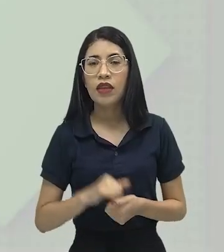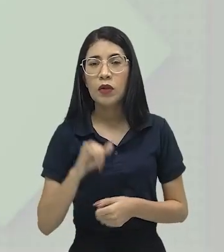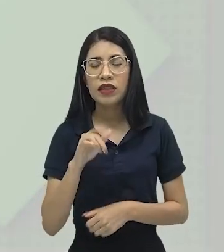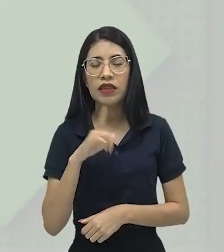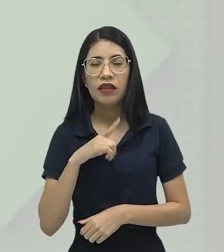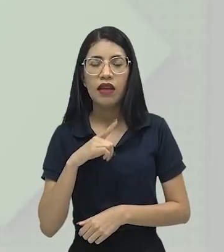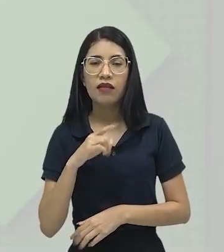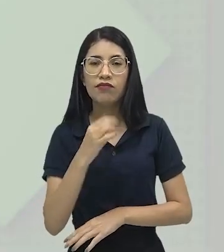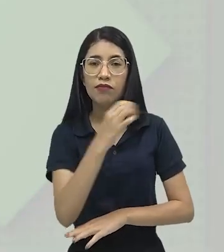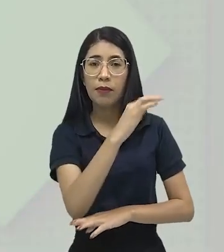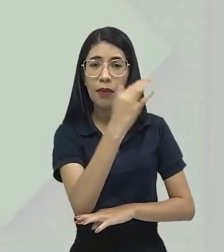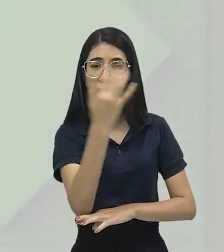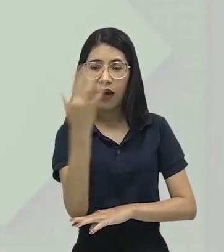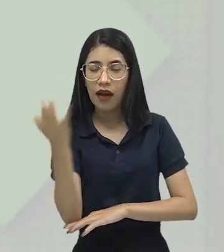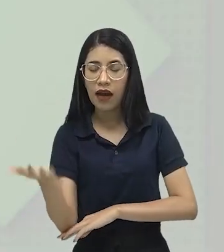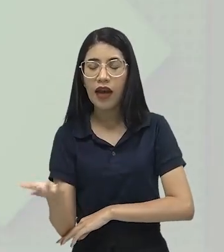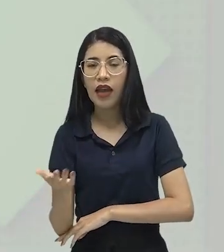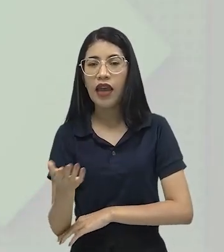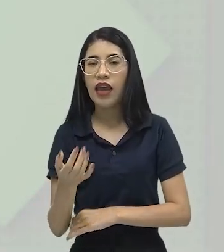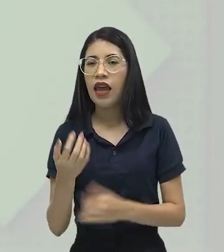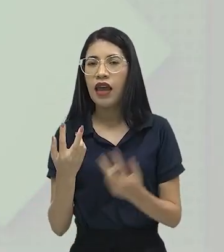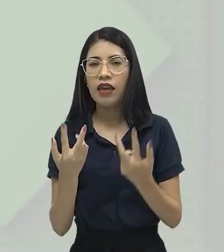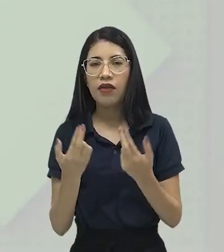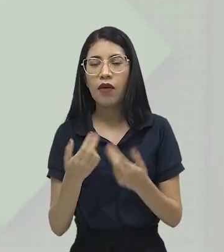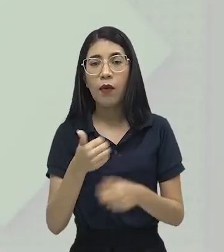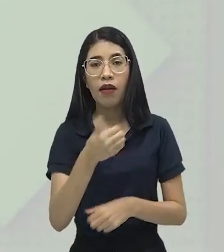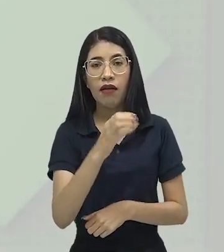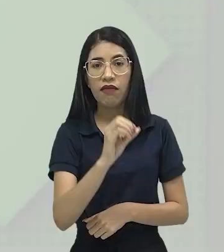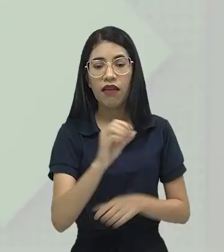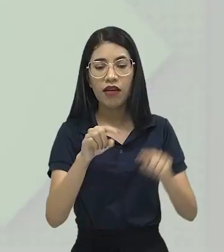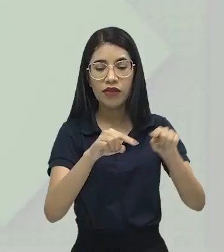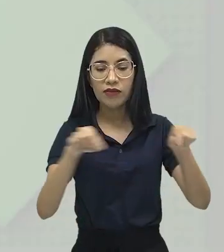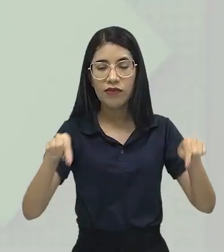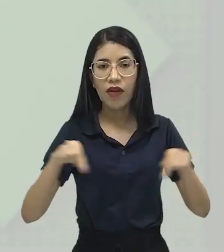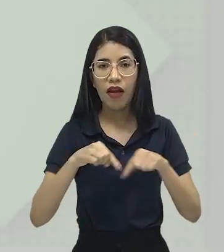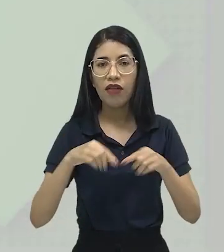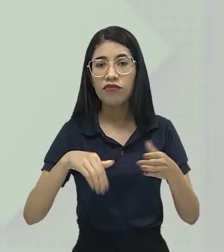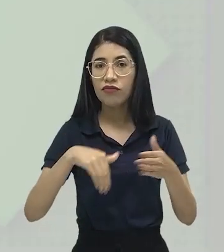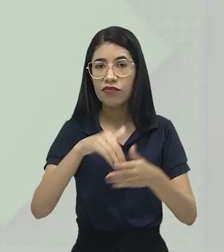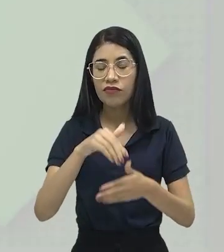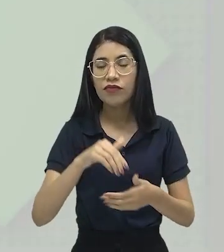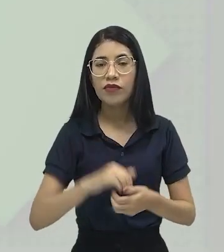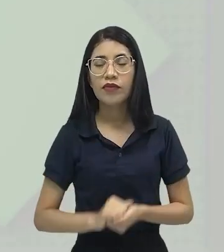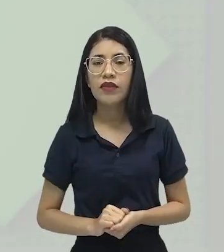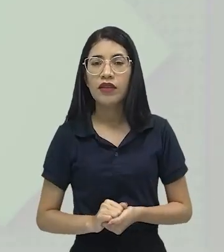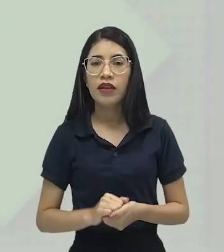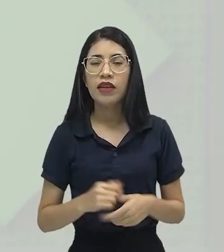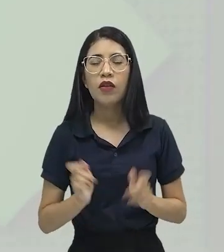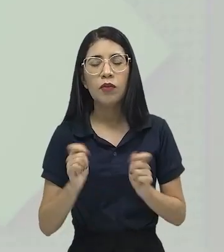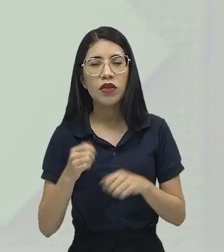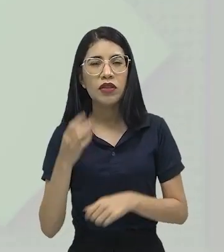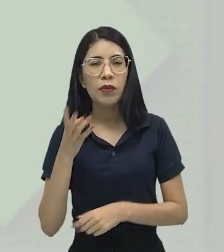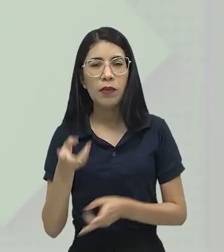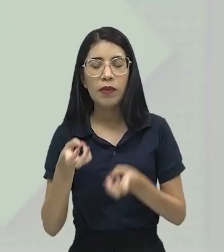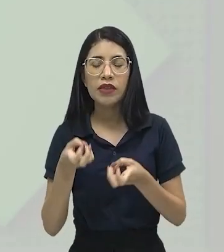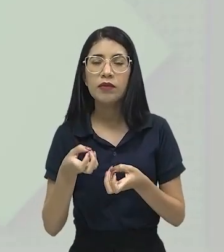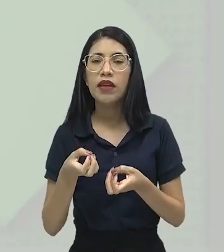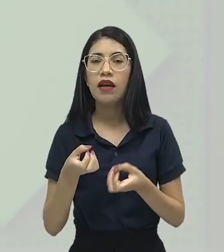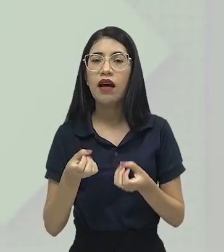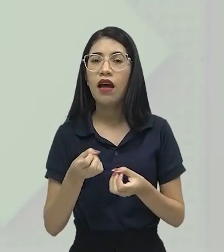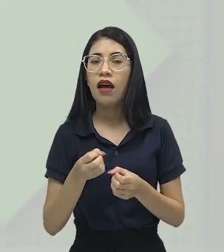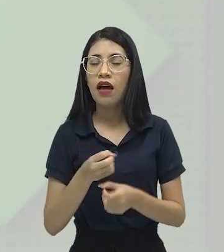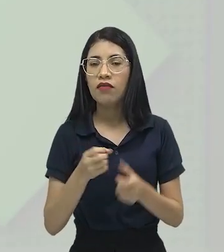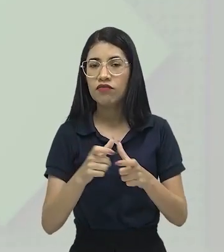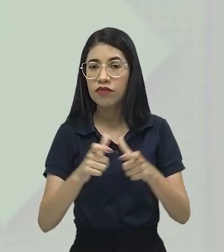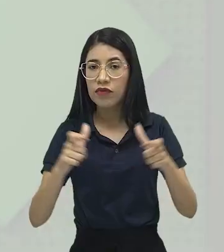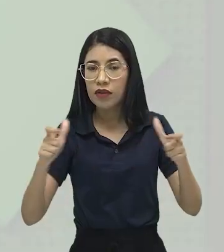que equivale a 10 estádios de futebol. Então, aí a gente consegue ter uma noção que é uma grande área que